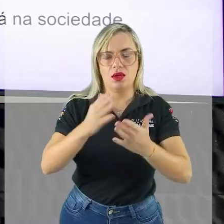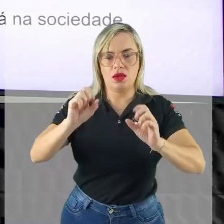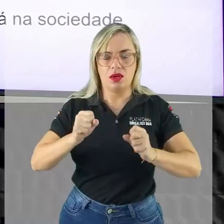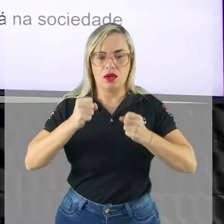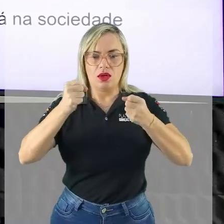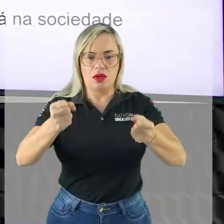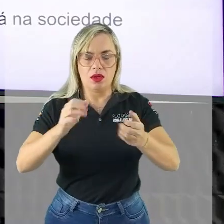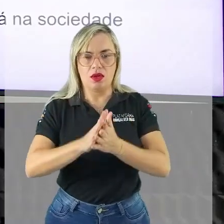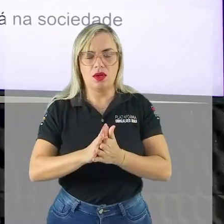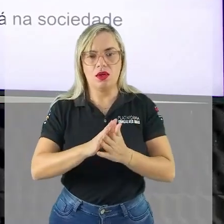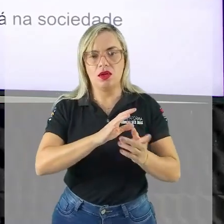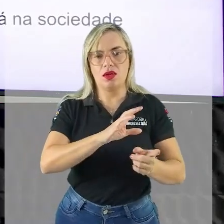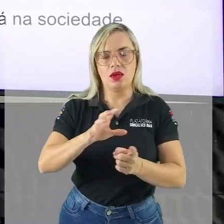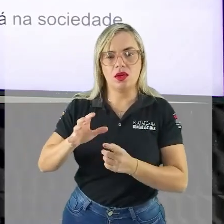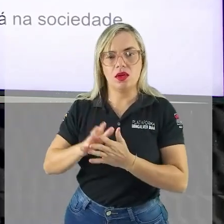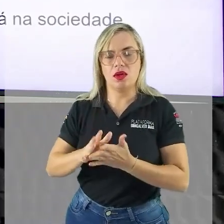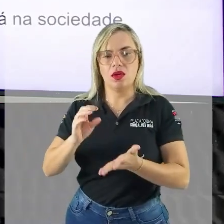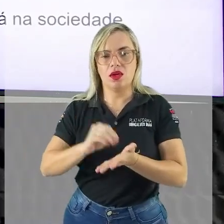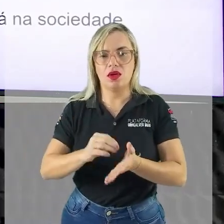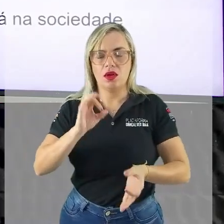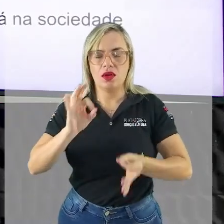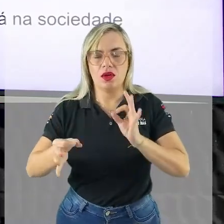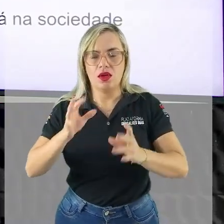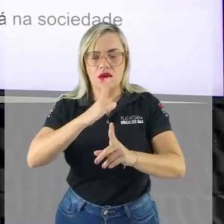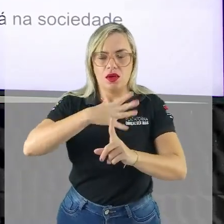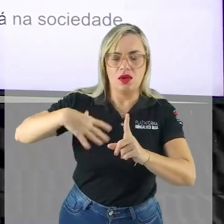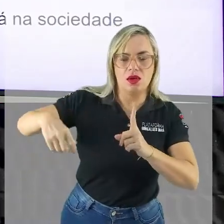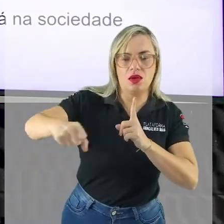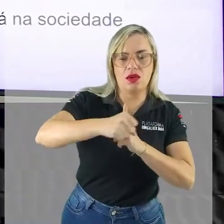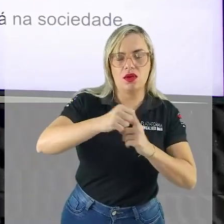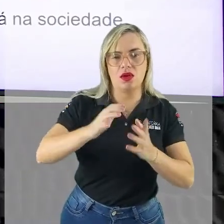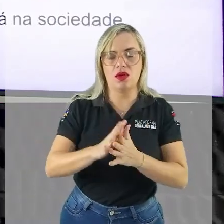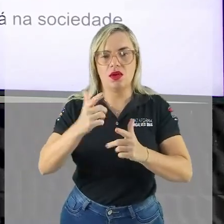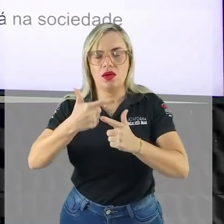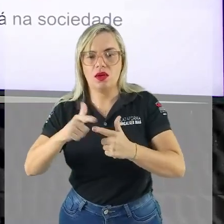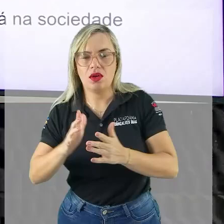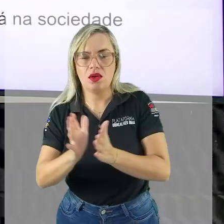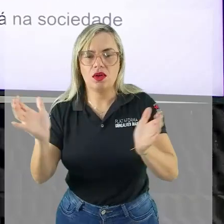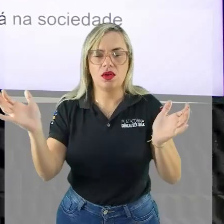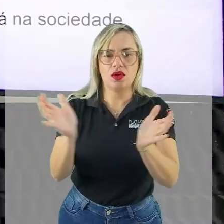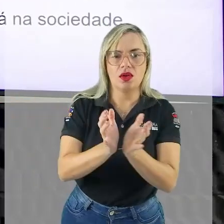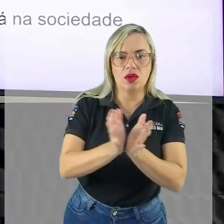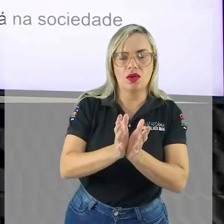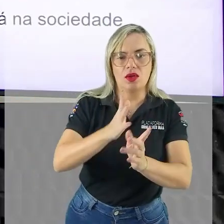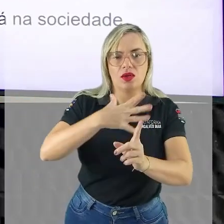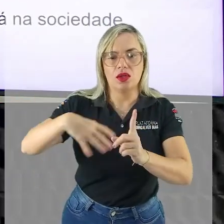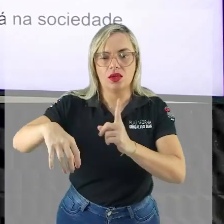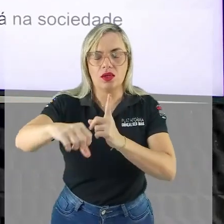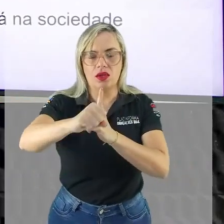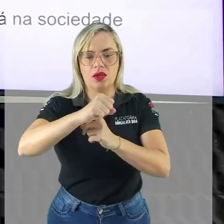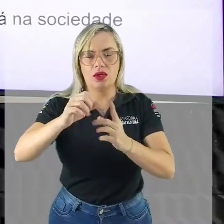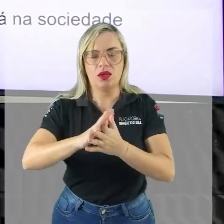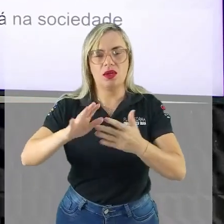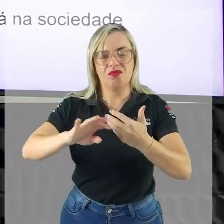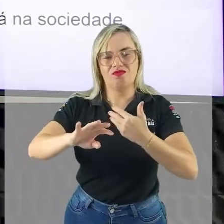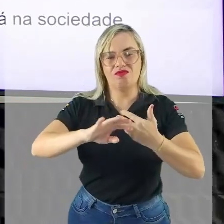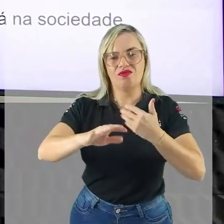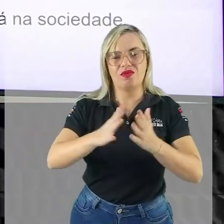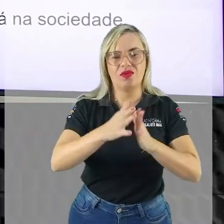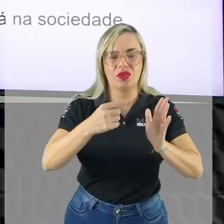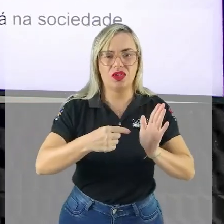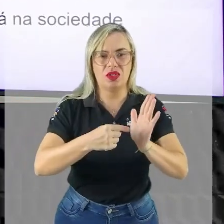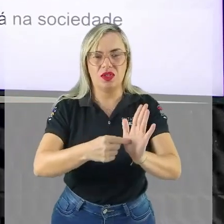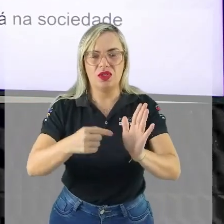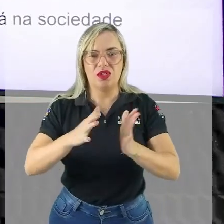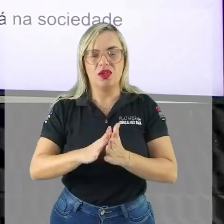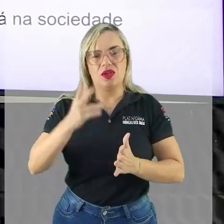inclusive, de manifestar as injustiças sociais, a divisão de classes, tá? E mostrar como é a sociedade